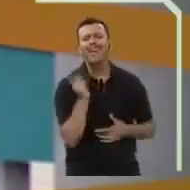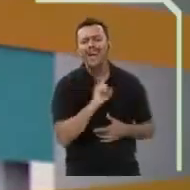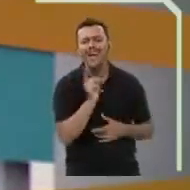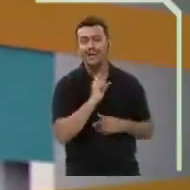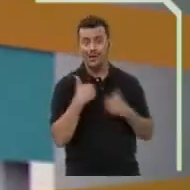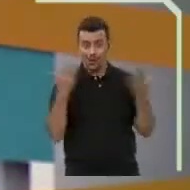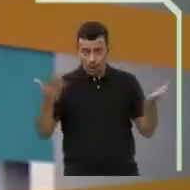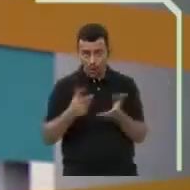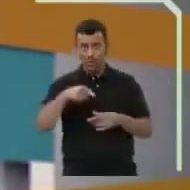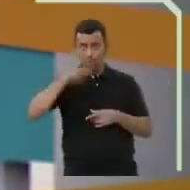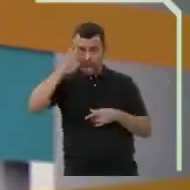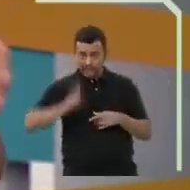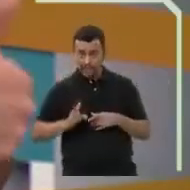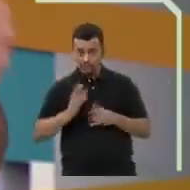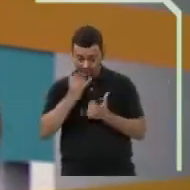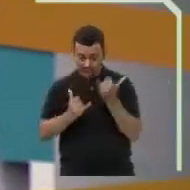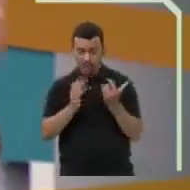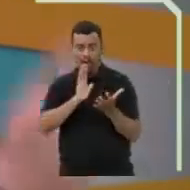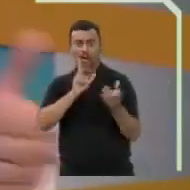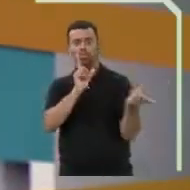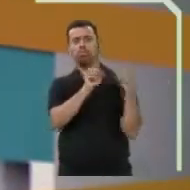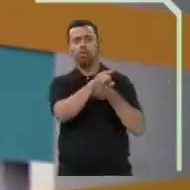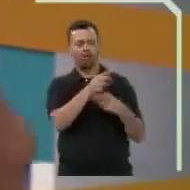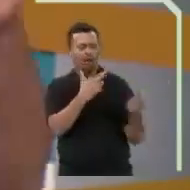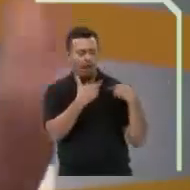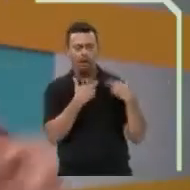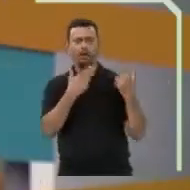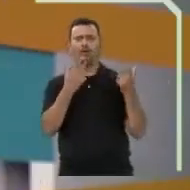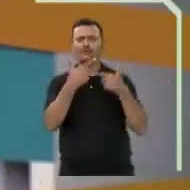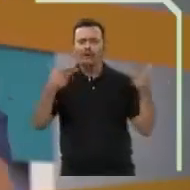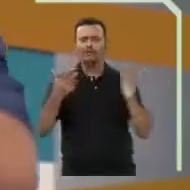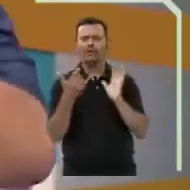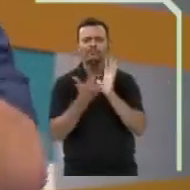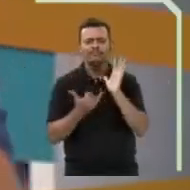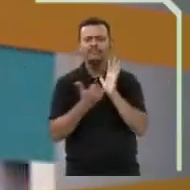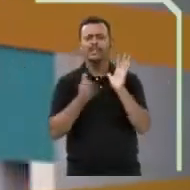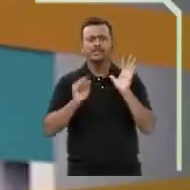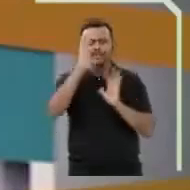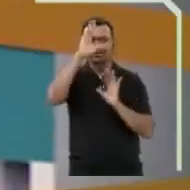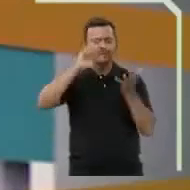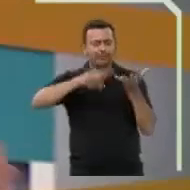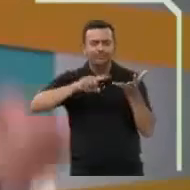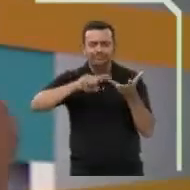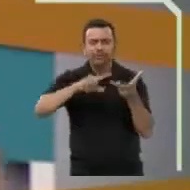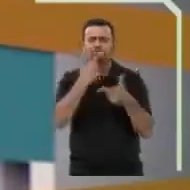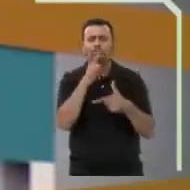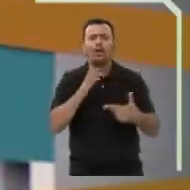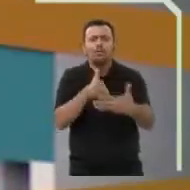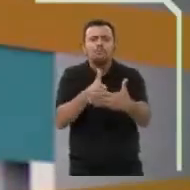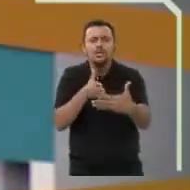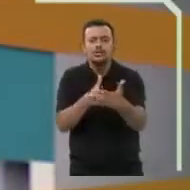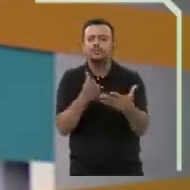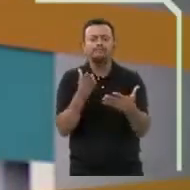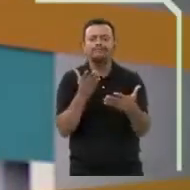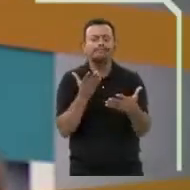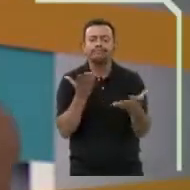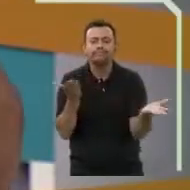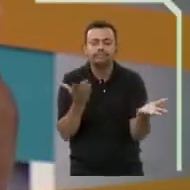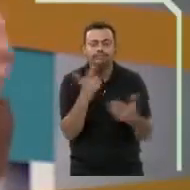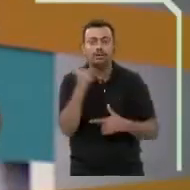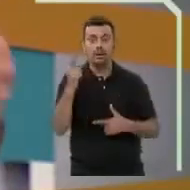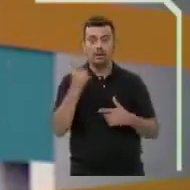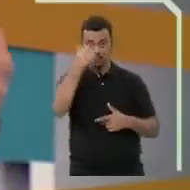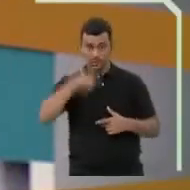carrega o agronegócio nas costas, com subsídios absurdos, com desonerações sem limite. No nosso governo, nós vamos